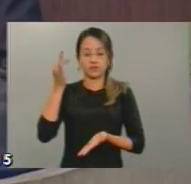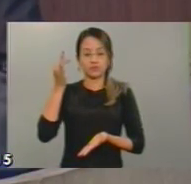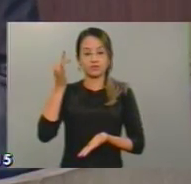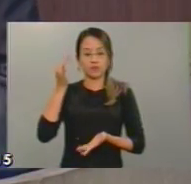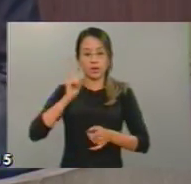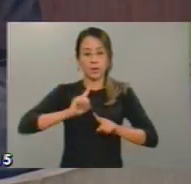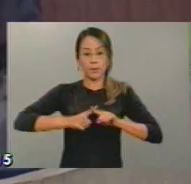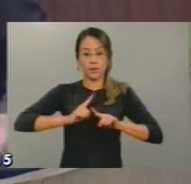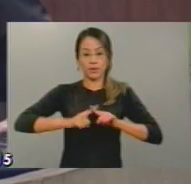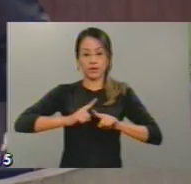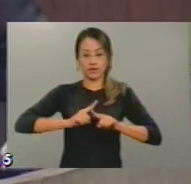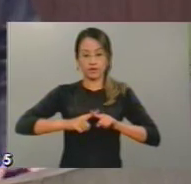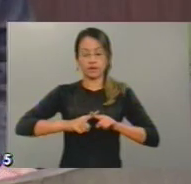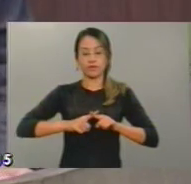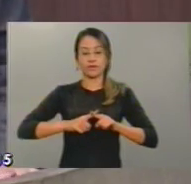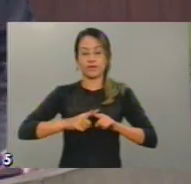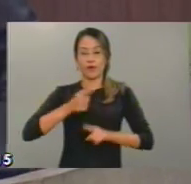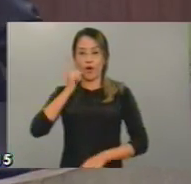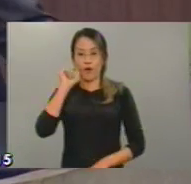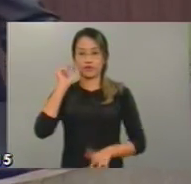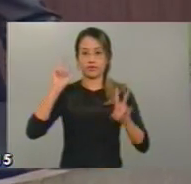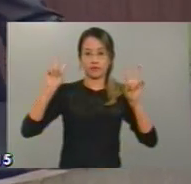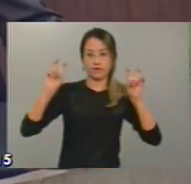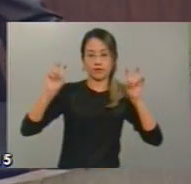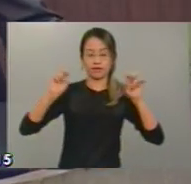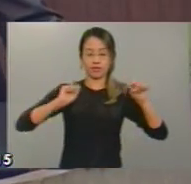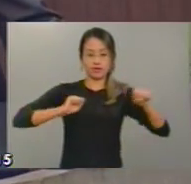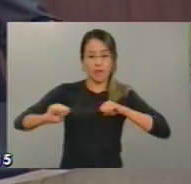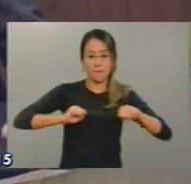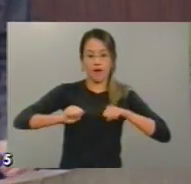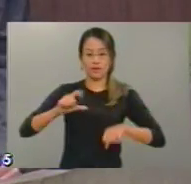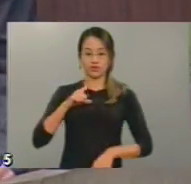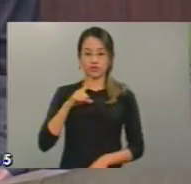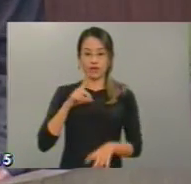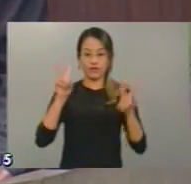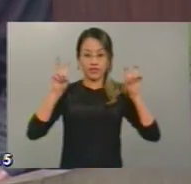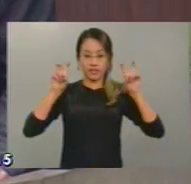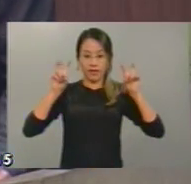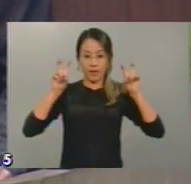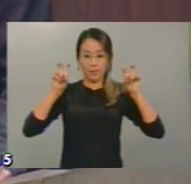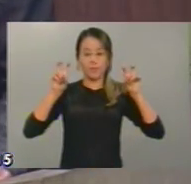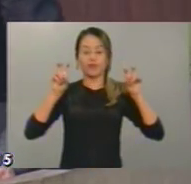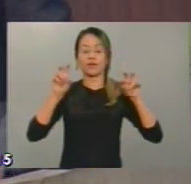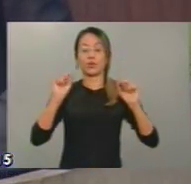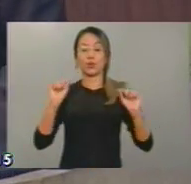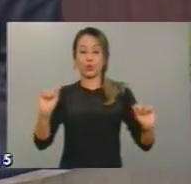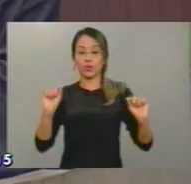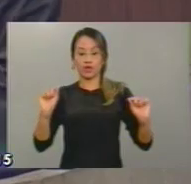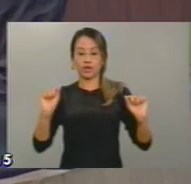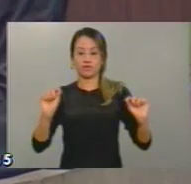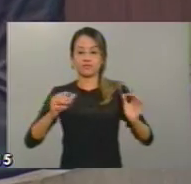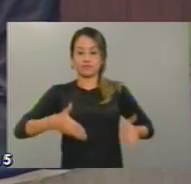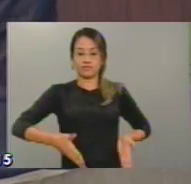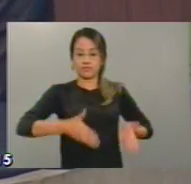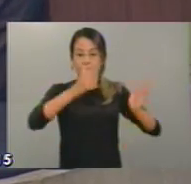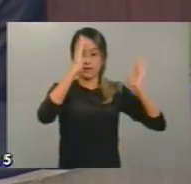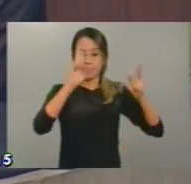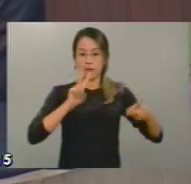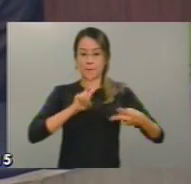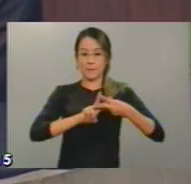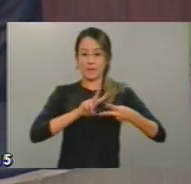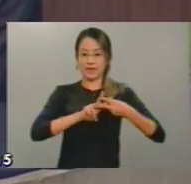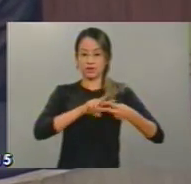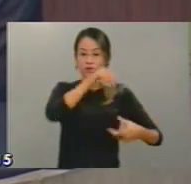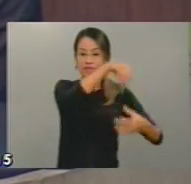por ocasião do debate da manhã de ontem, em que ocuparam a tribuna da casa,